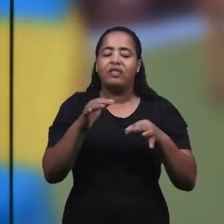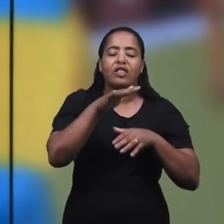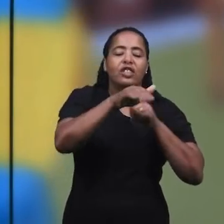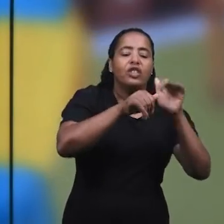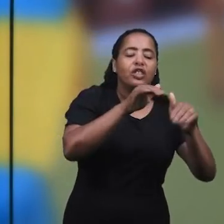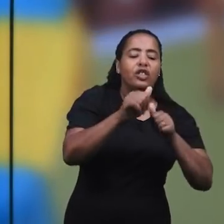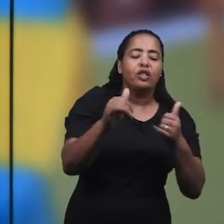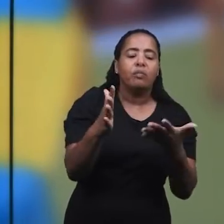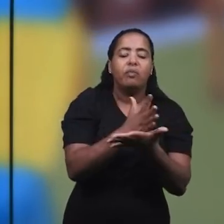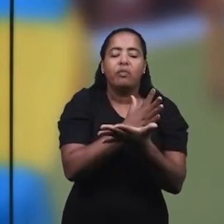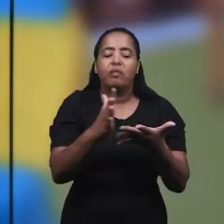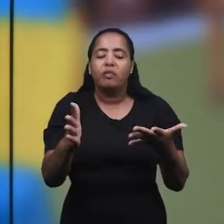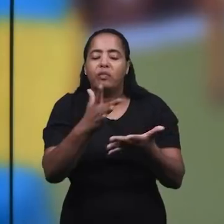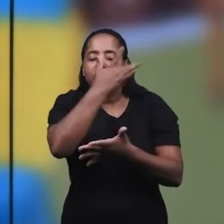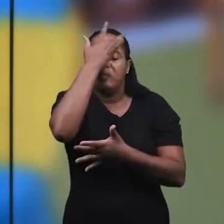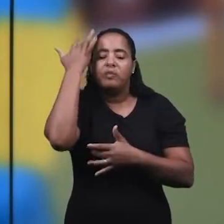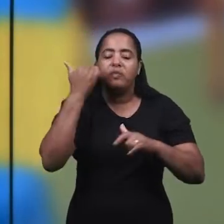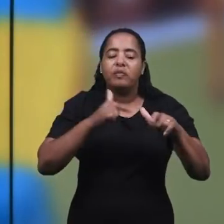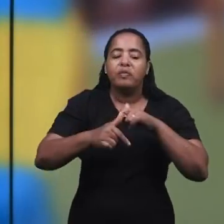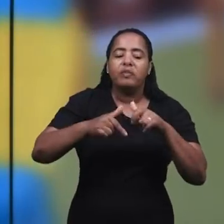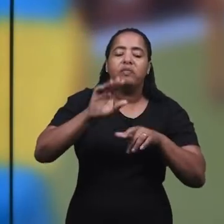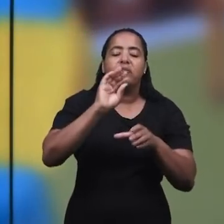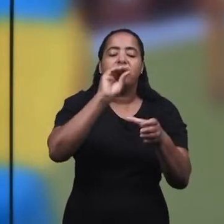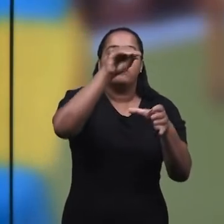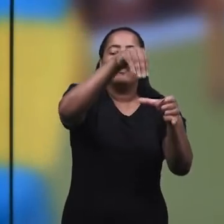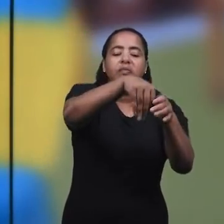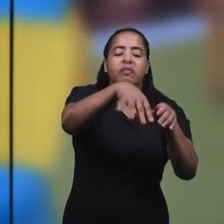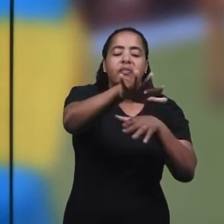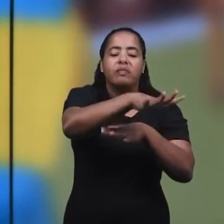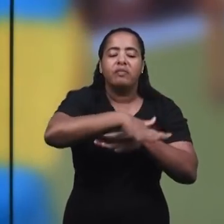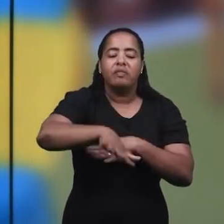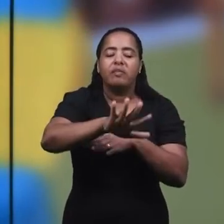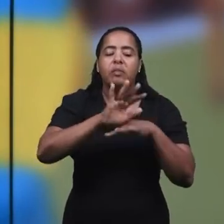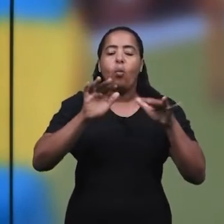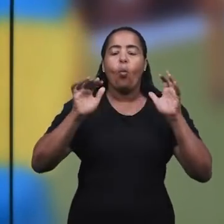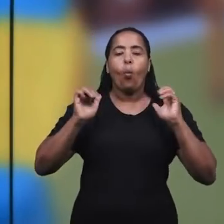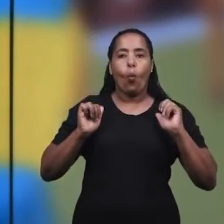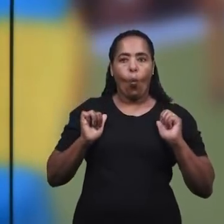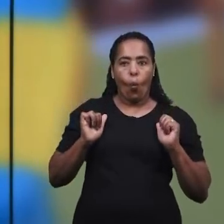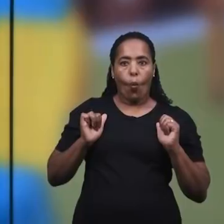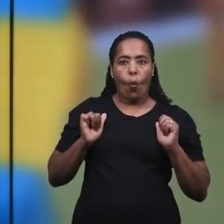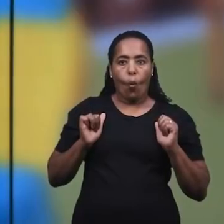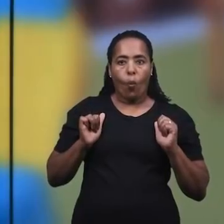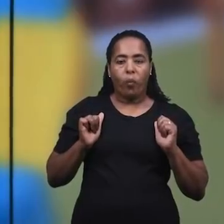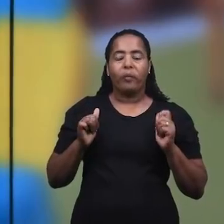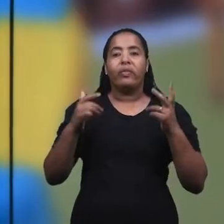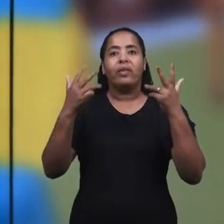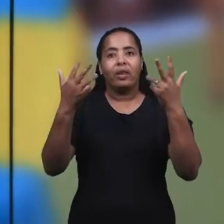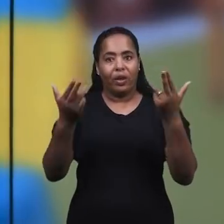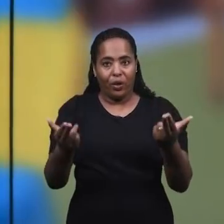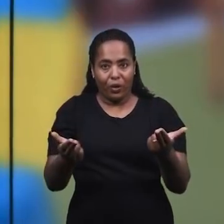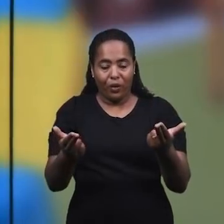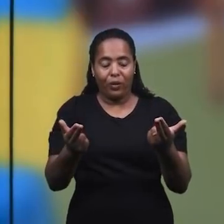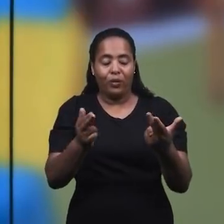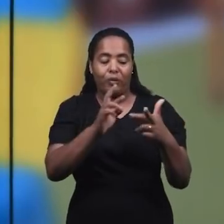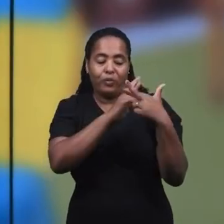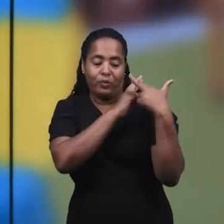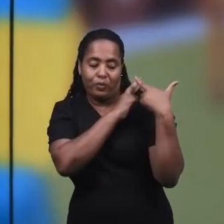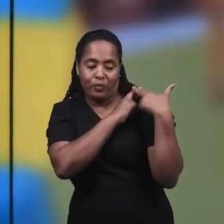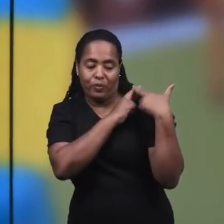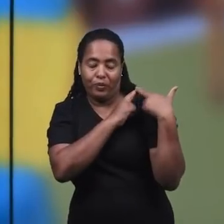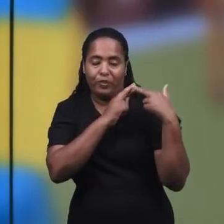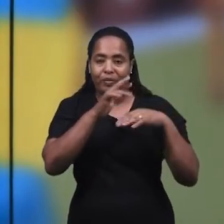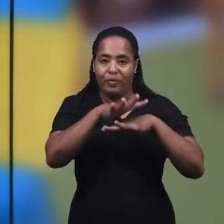estavam ociosos, que estavam na praça, sem fazer nada. Como aquele dono da vinha